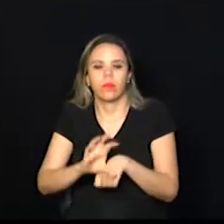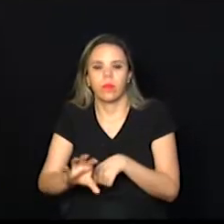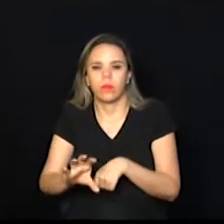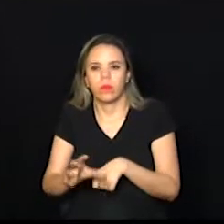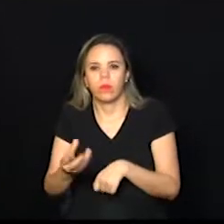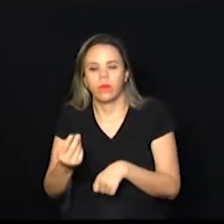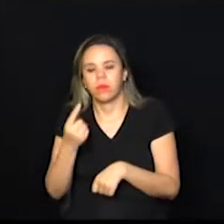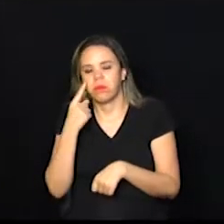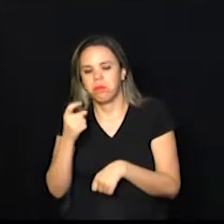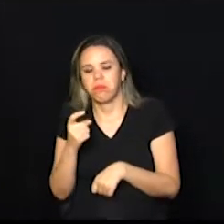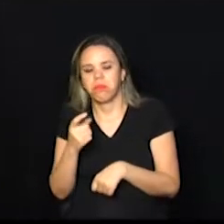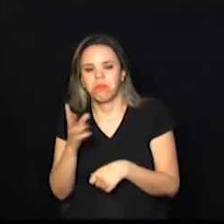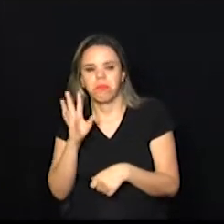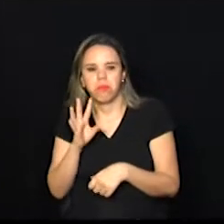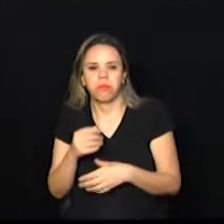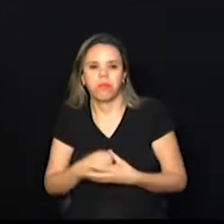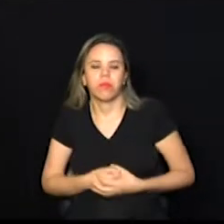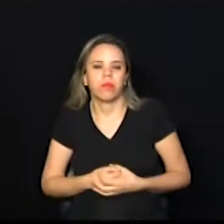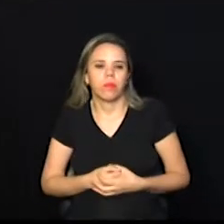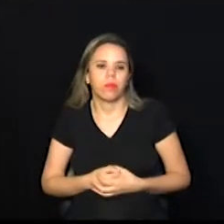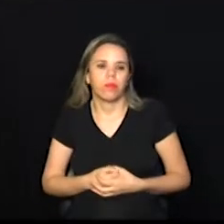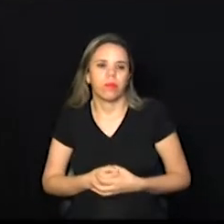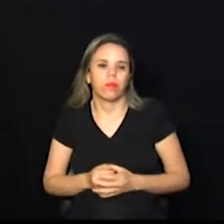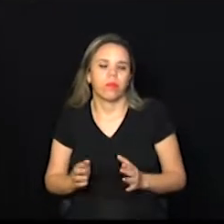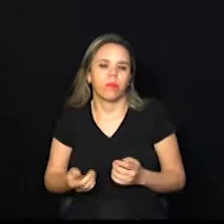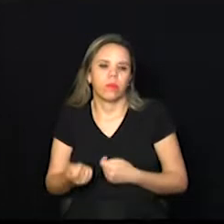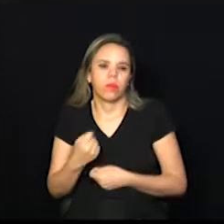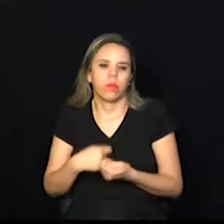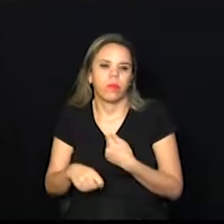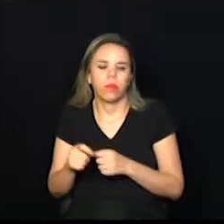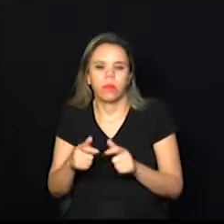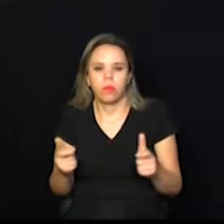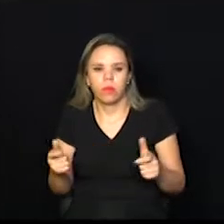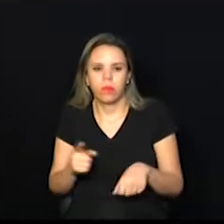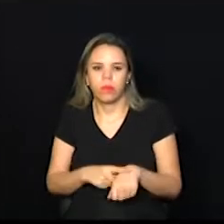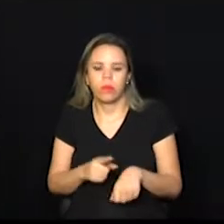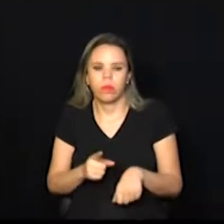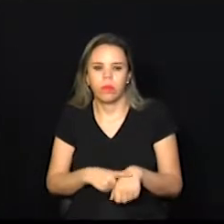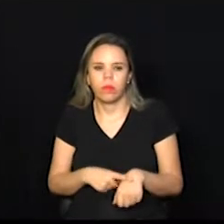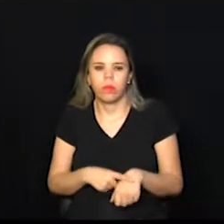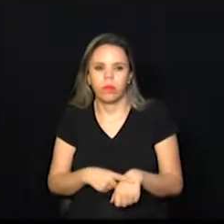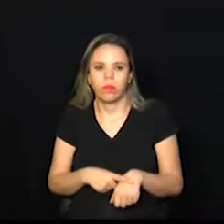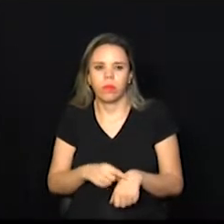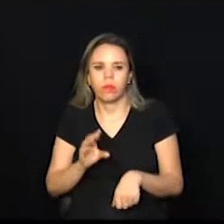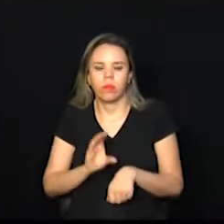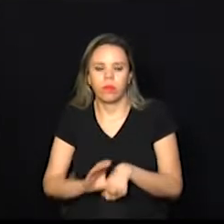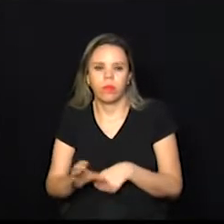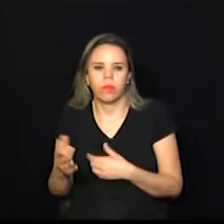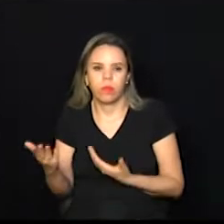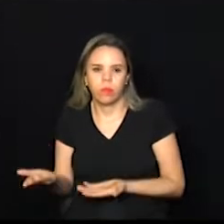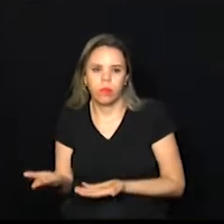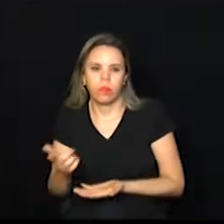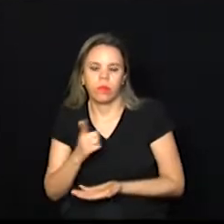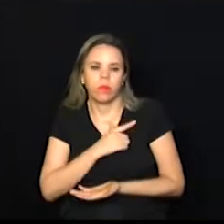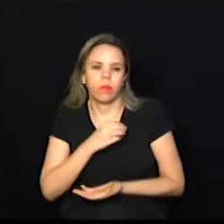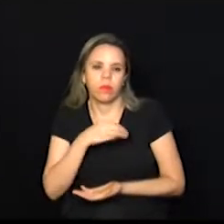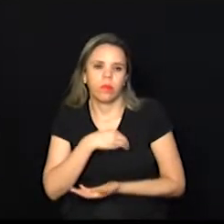muito interessante mesmo. E fechamos esse grande momento com a capacitação de